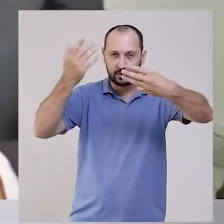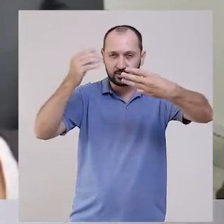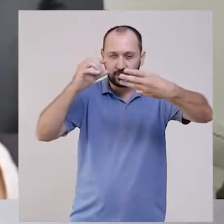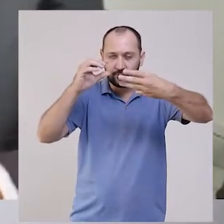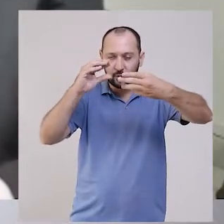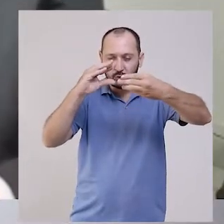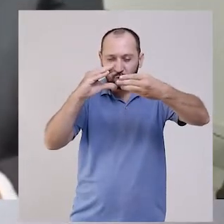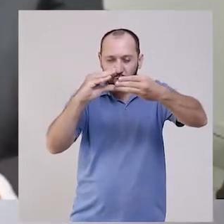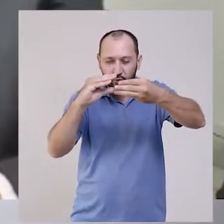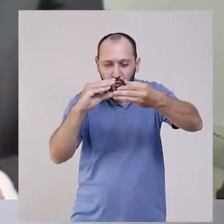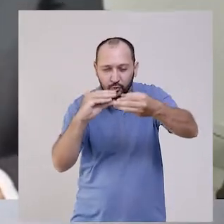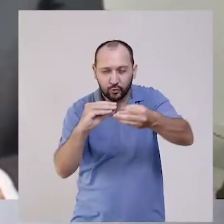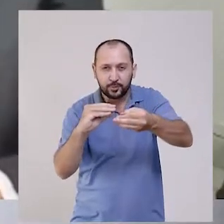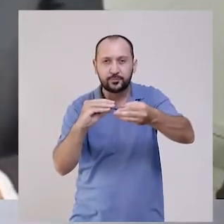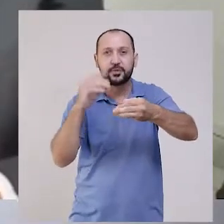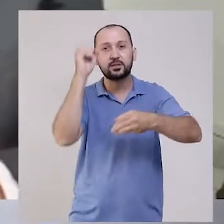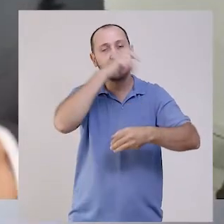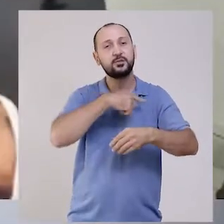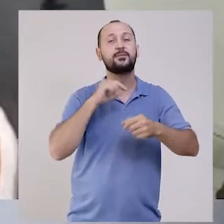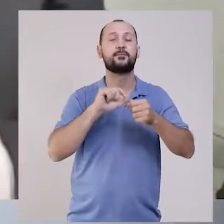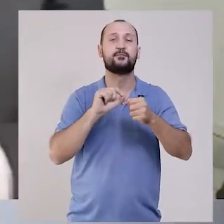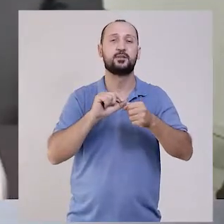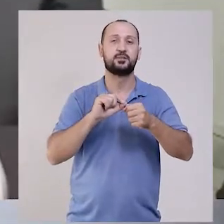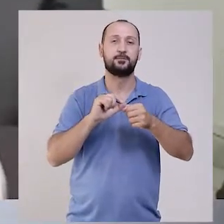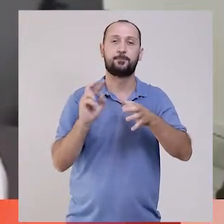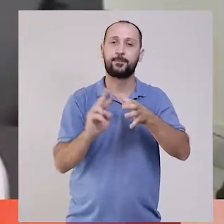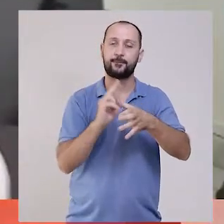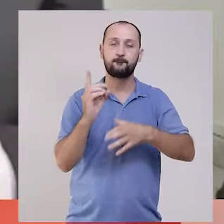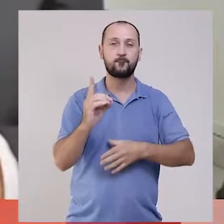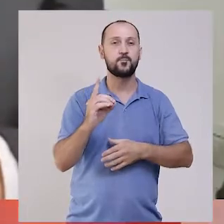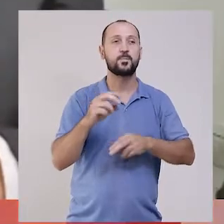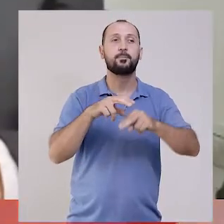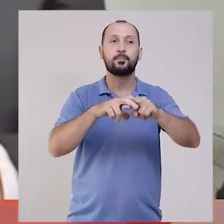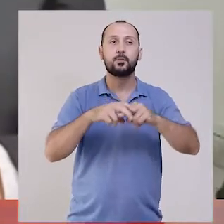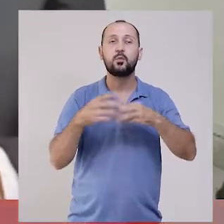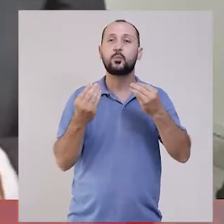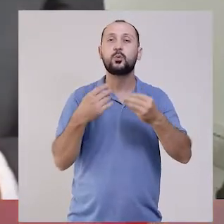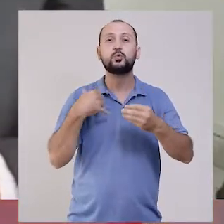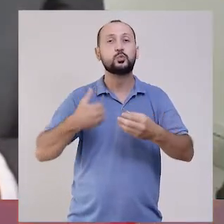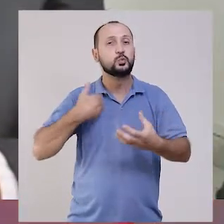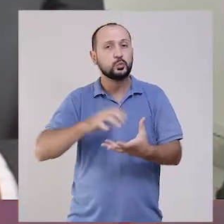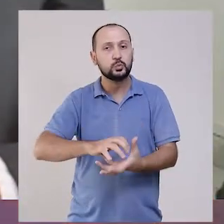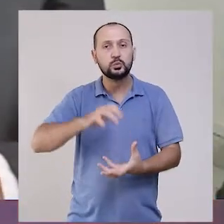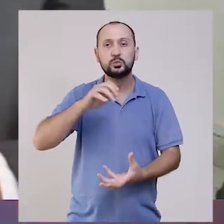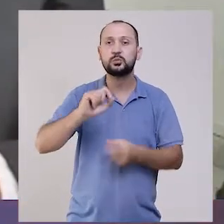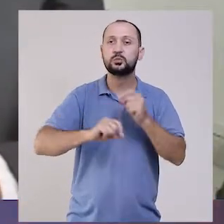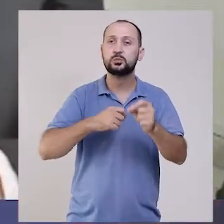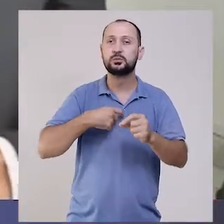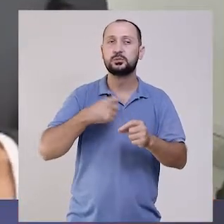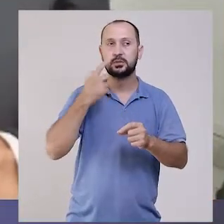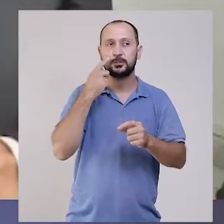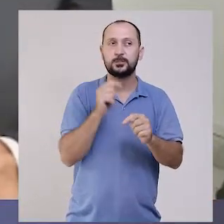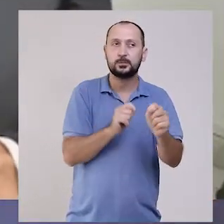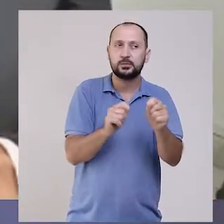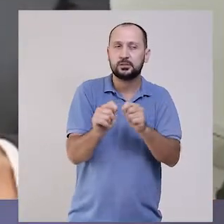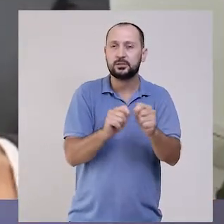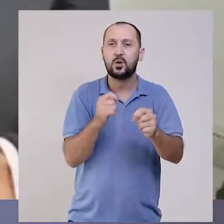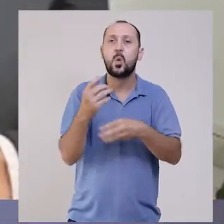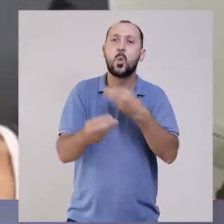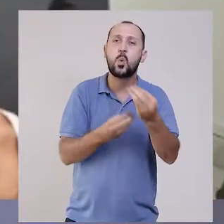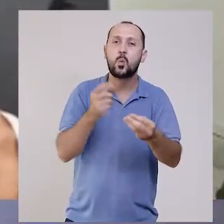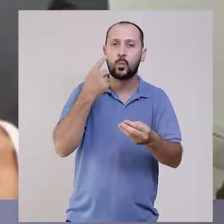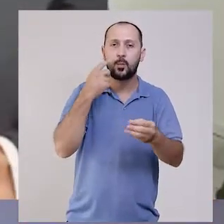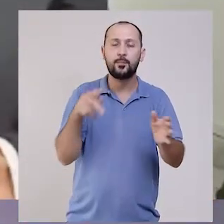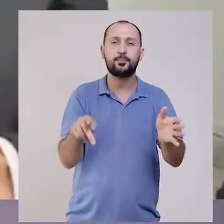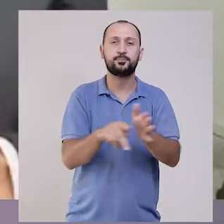tem dificuldade para se cuidar. Por isso que a maioria dos idosos, se a gente dosar, eles cursam com vitamina D baixa.